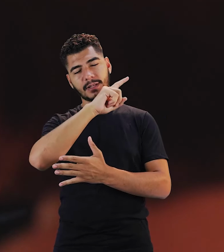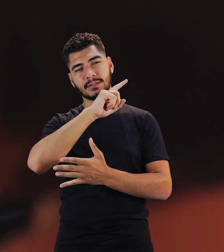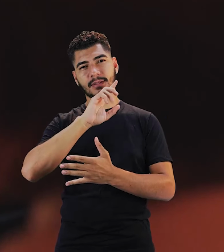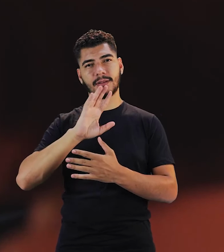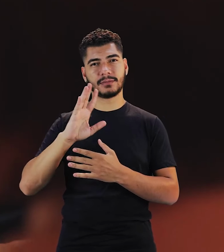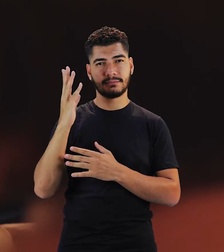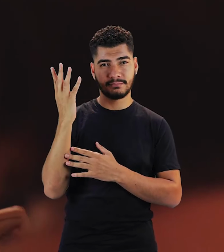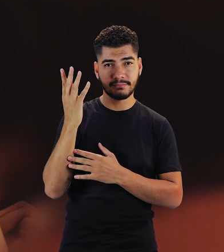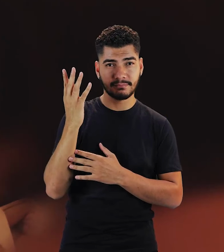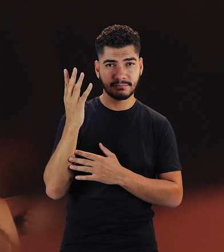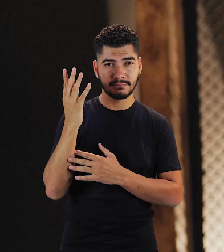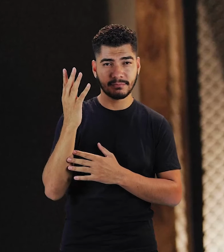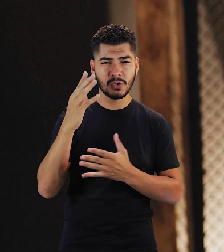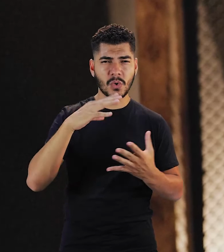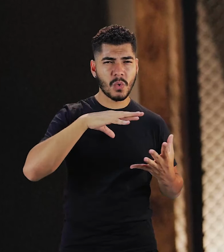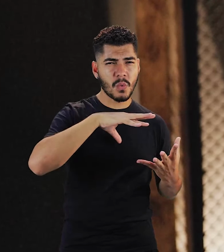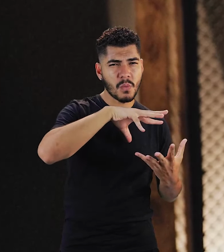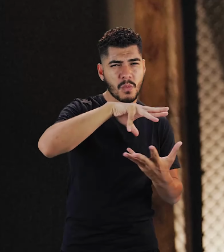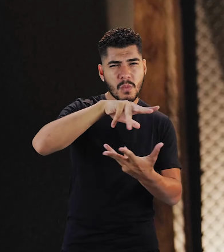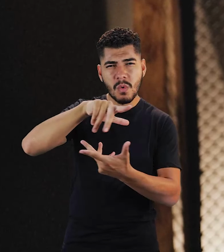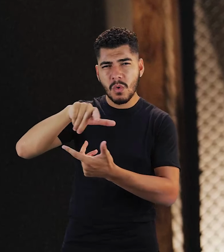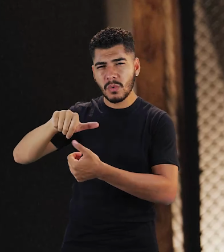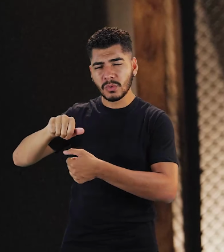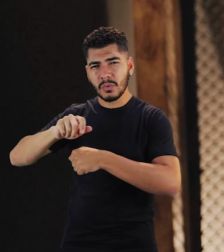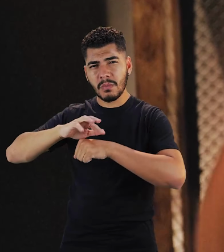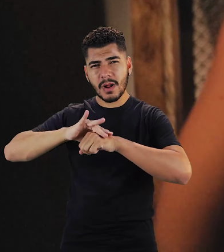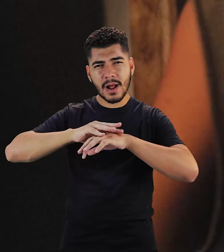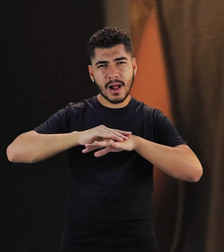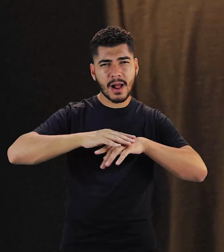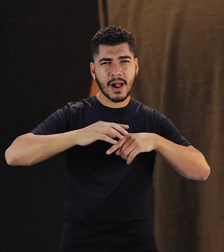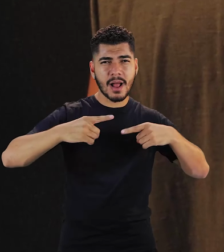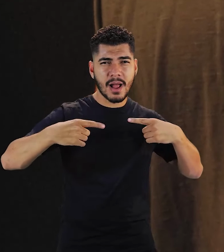Houve no mundo tantas pestes quanto guerras.